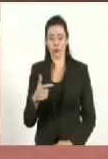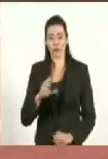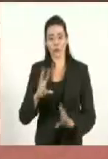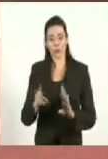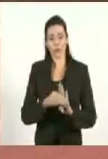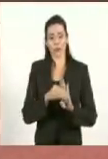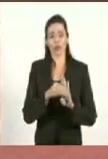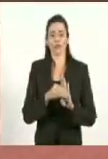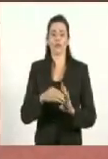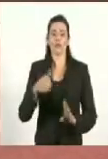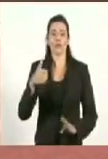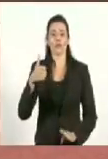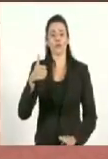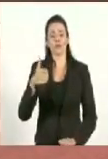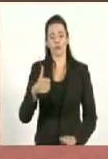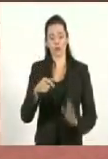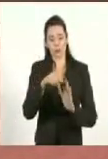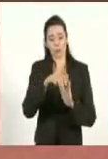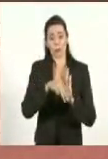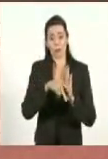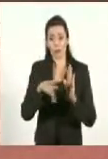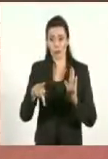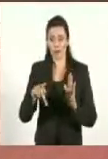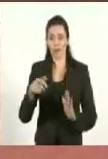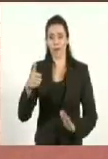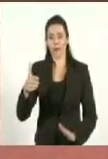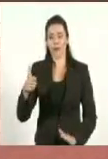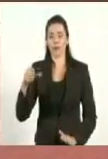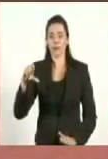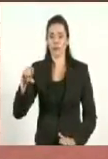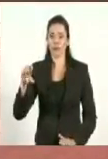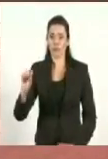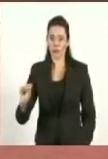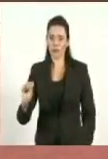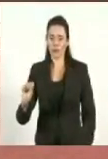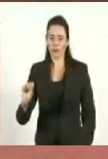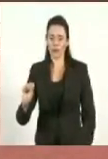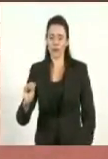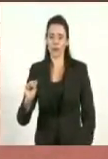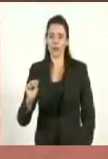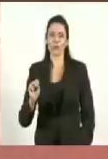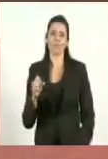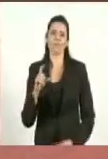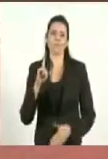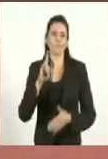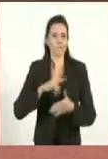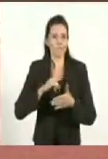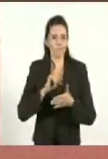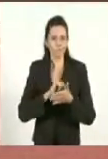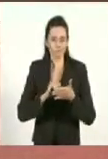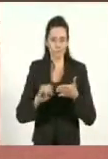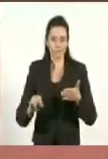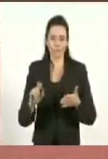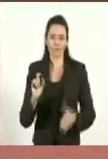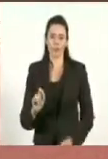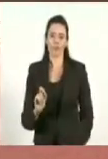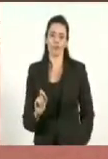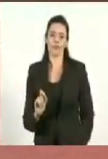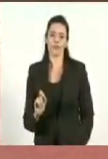de abril de 2015, ao artigo 2º, parágrafo 2º, com a seguinte redação, fica assegurado que,